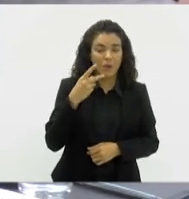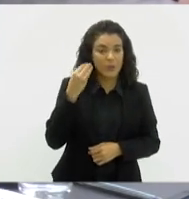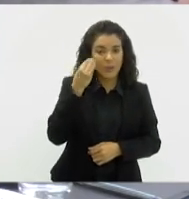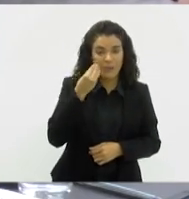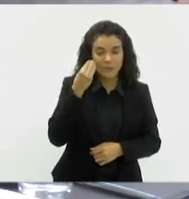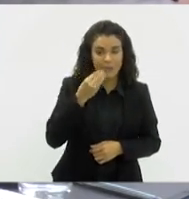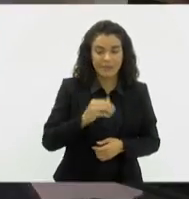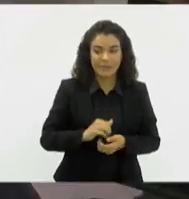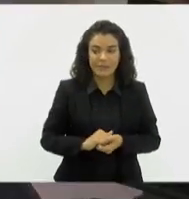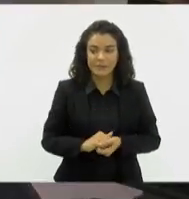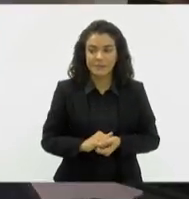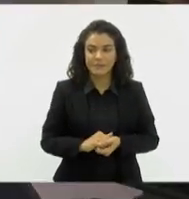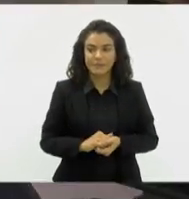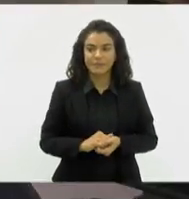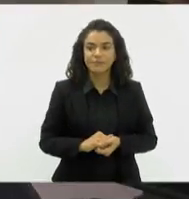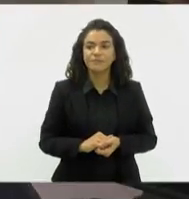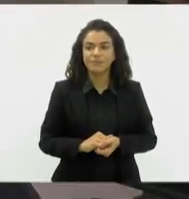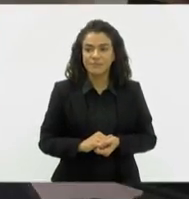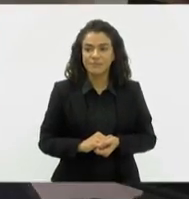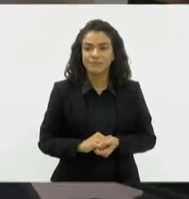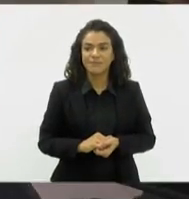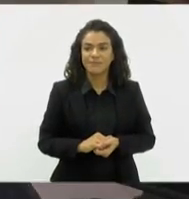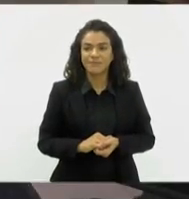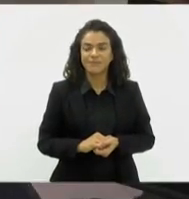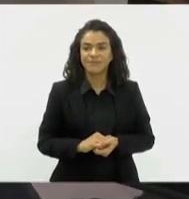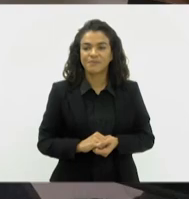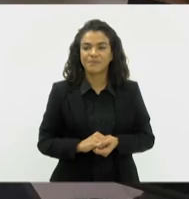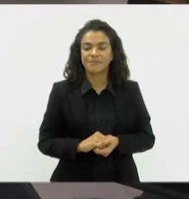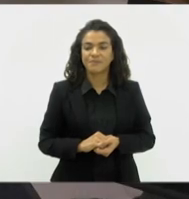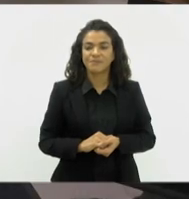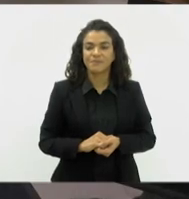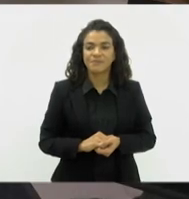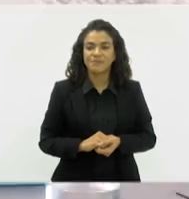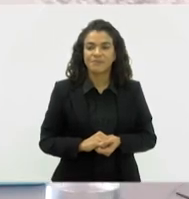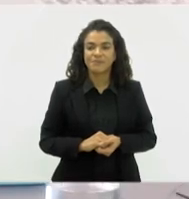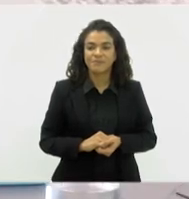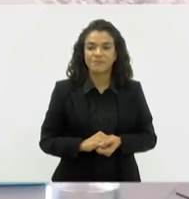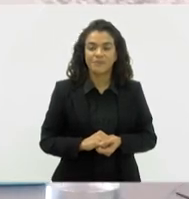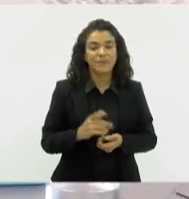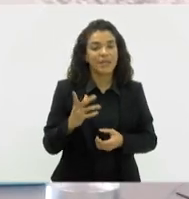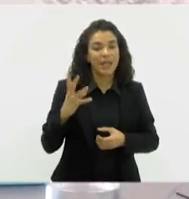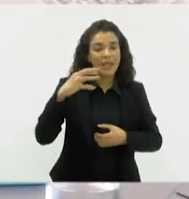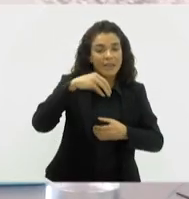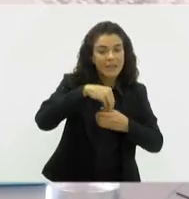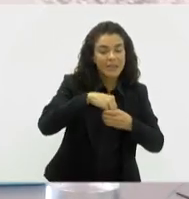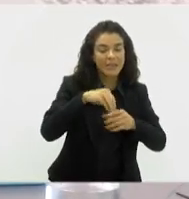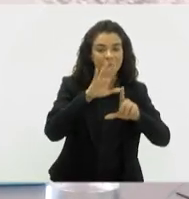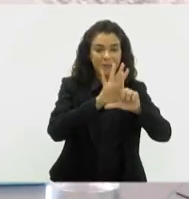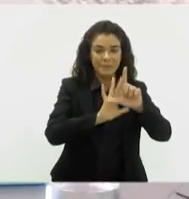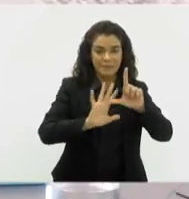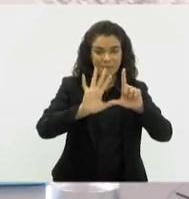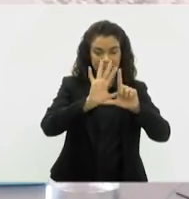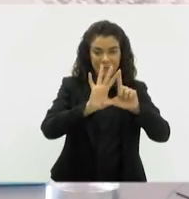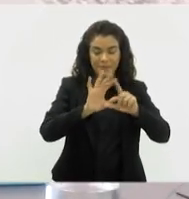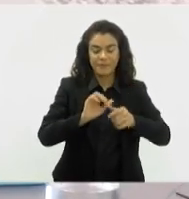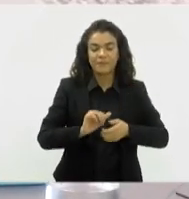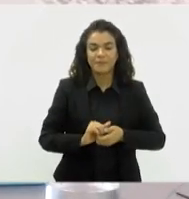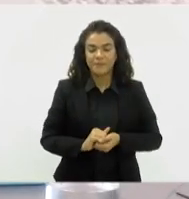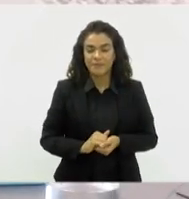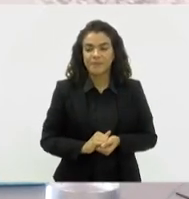Vossa Excelência. Inovação, deputado. Pois não, o quanto que é importante as informações que é colocada dentro dessa plataforma. Entendi.